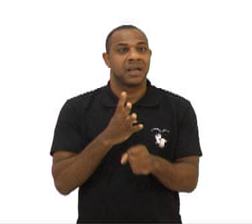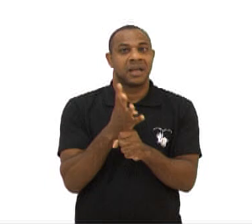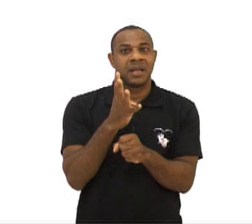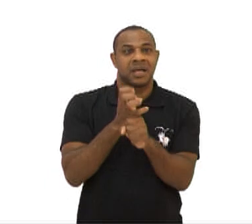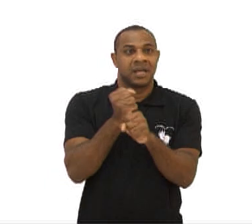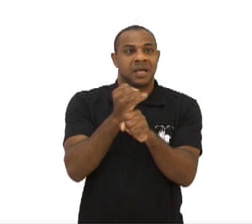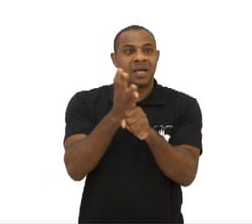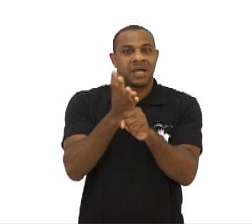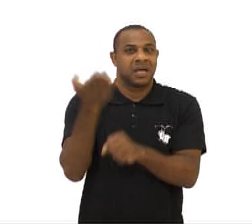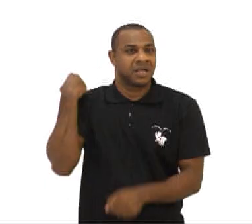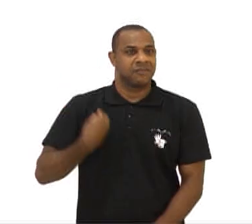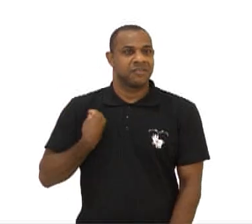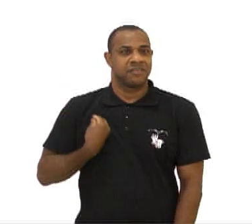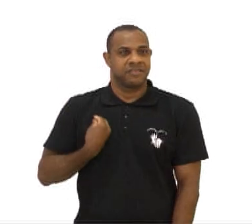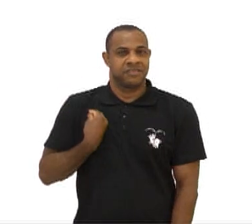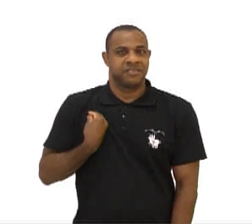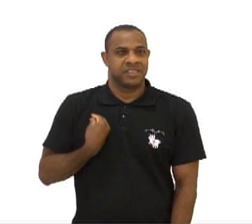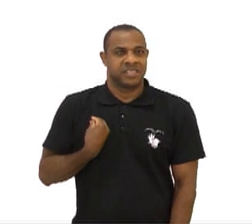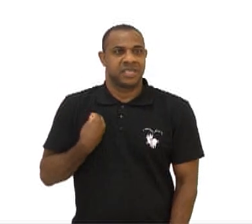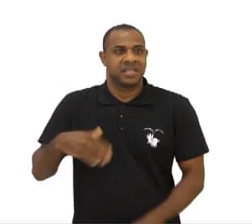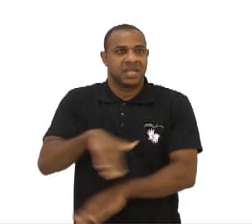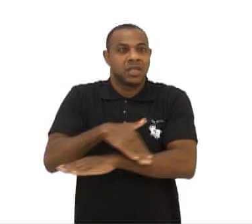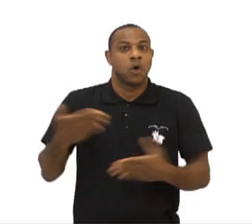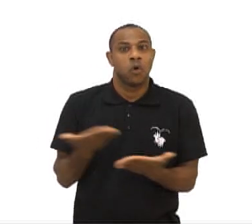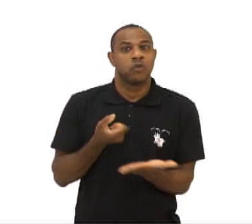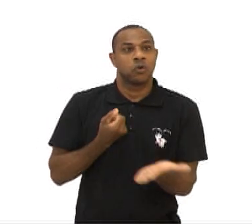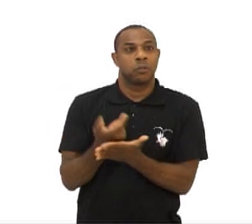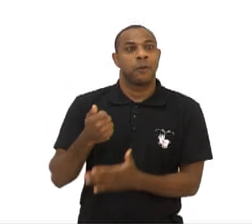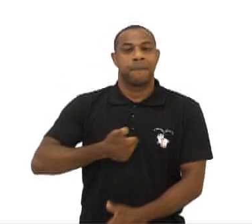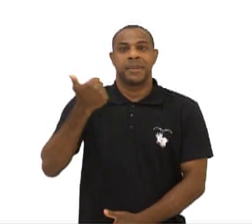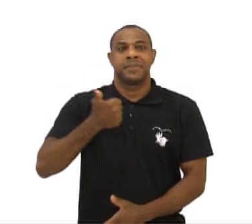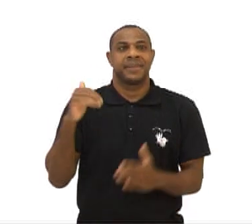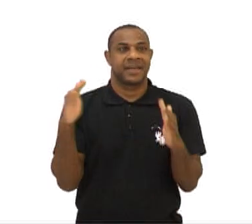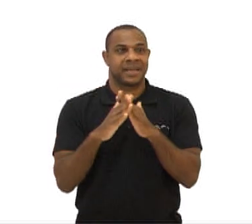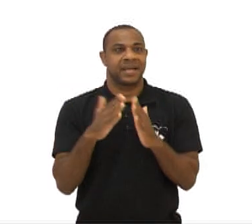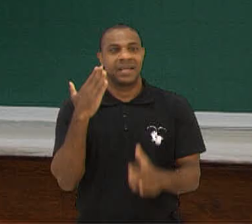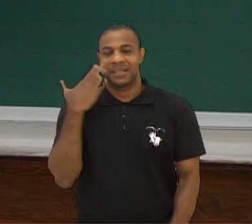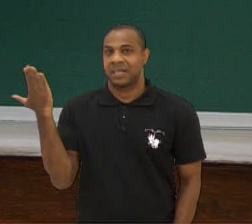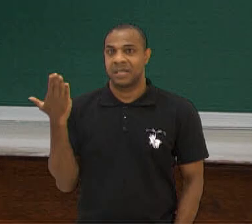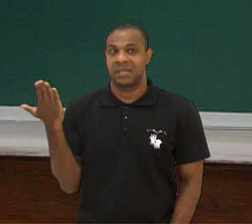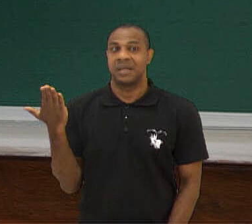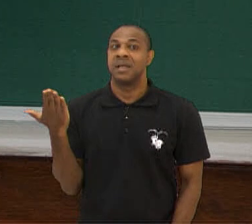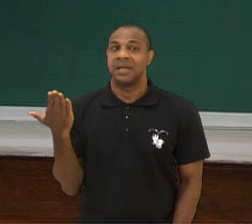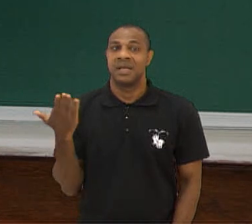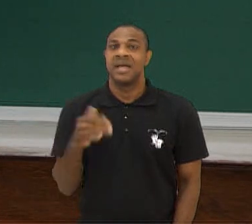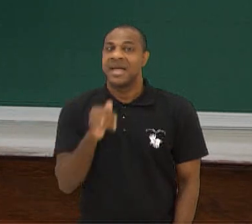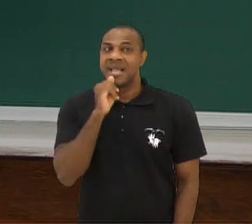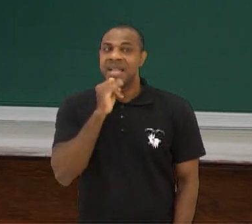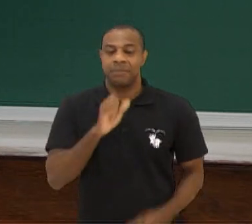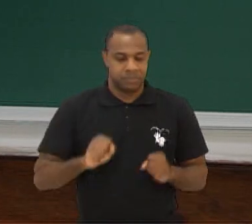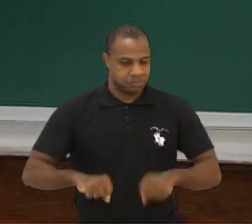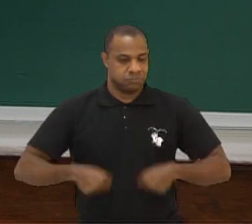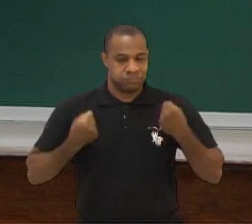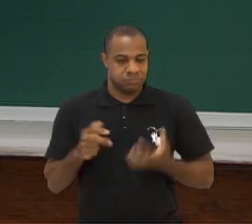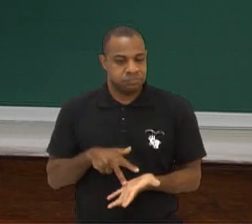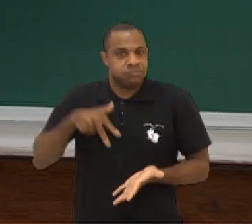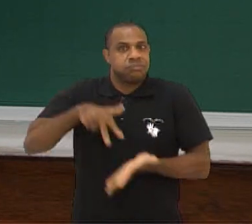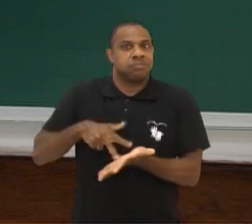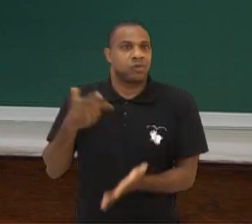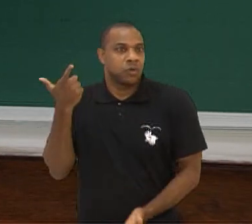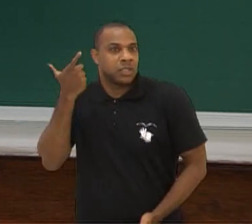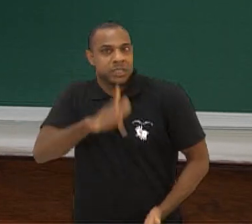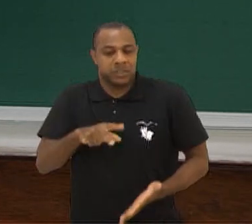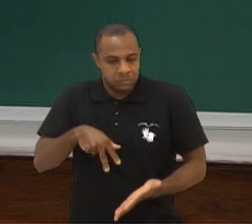vivia nas ruas, hoje comprou a primeira casa. Nós temos aqui um exemplo de superação, né? Pessoas que conseguem